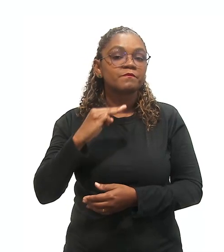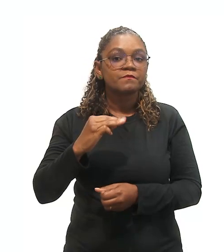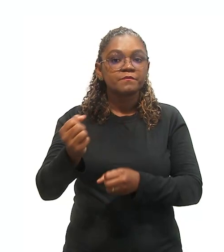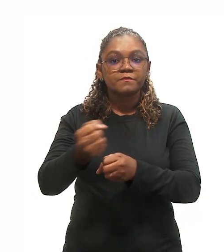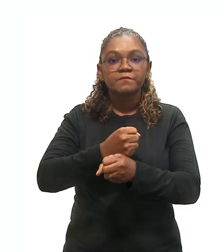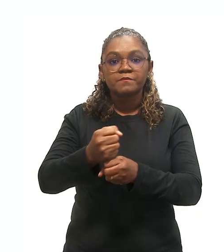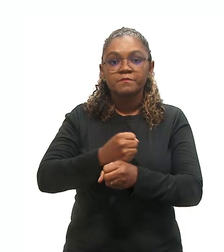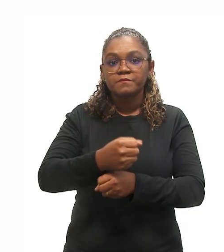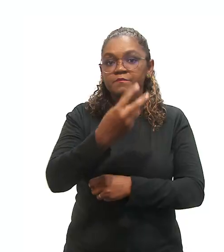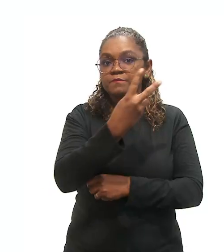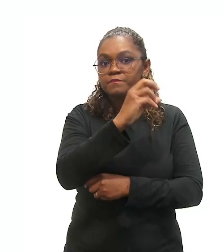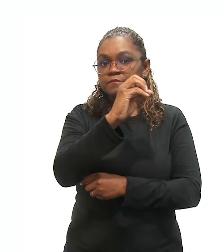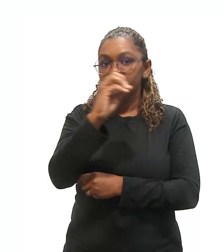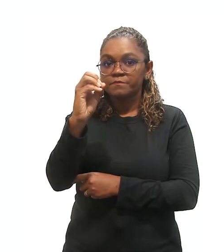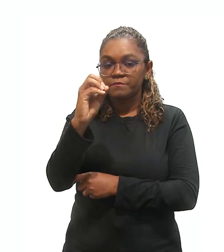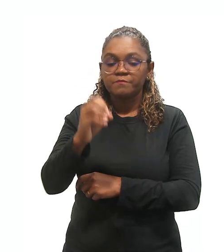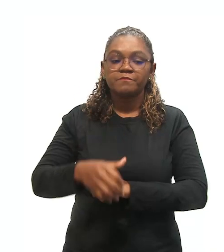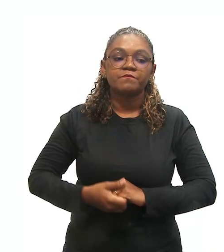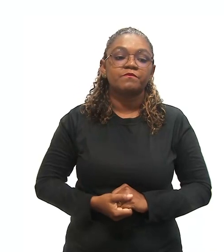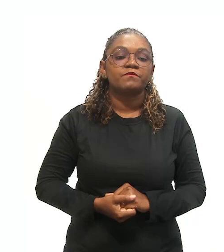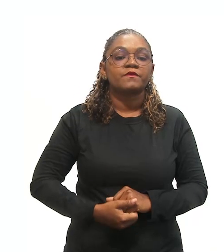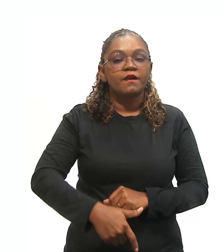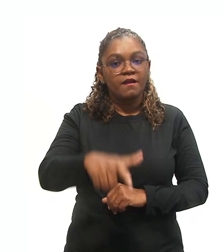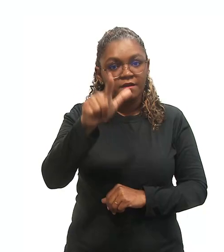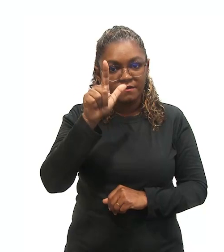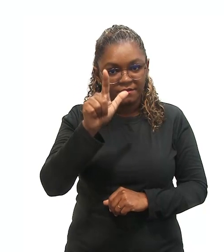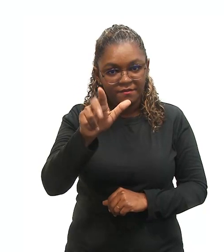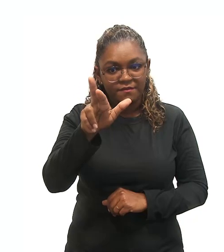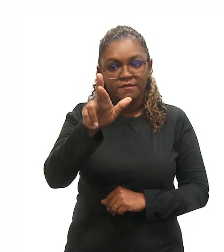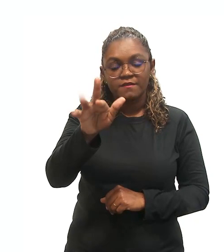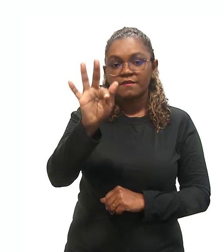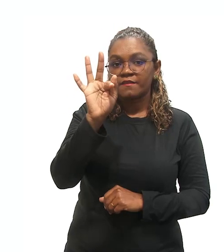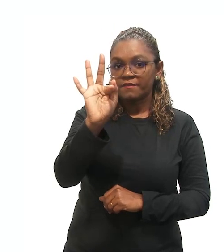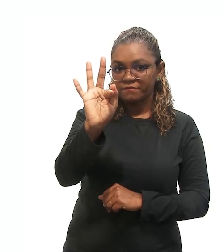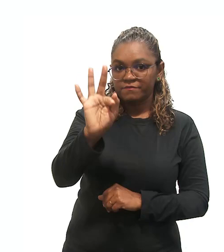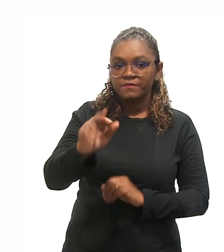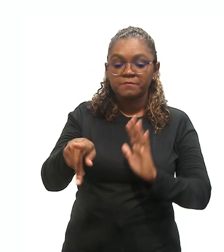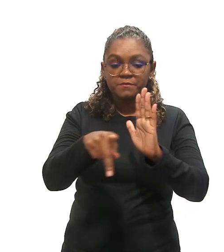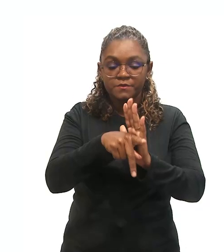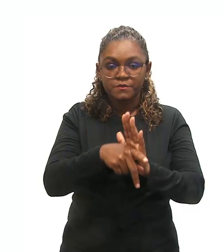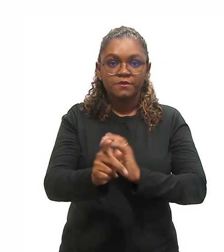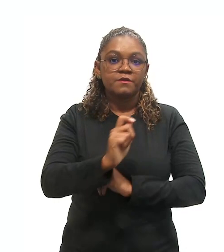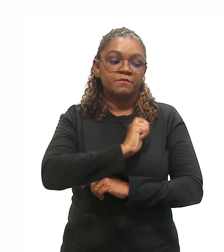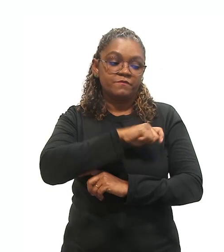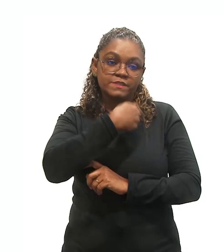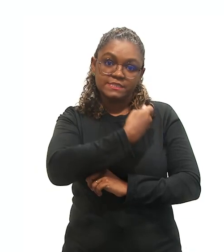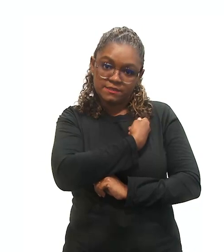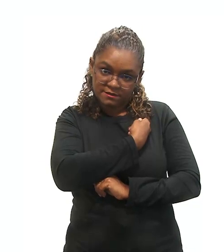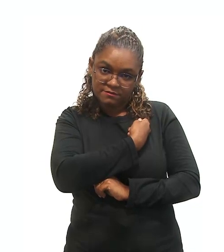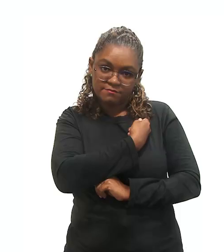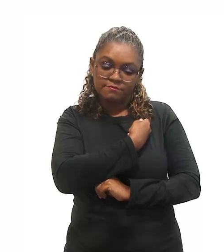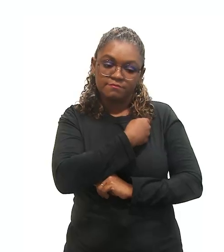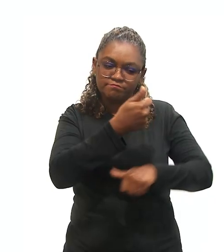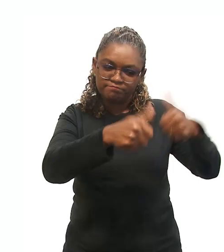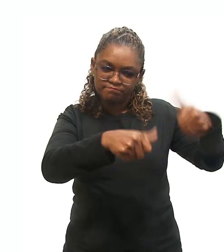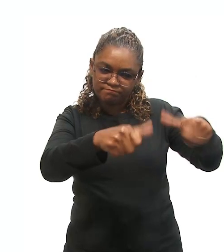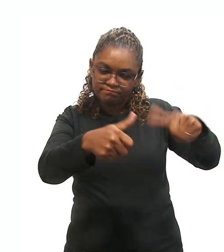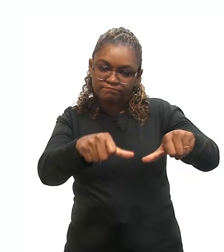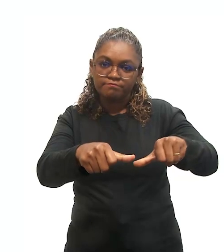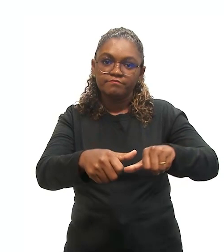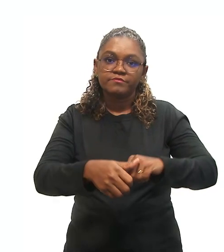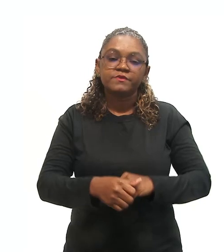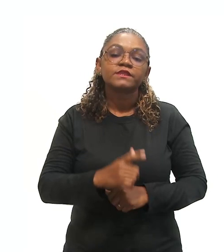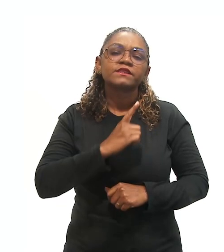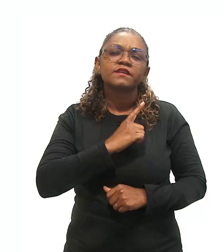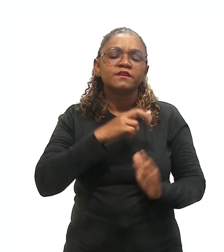a LRF, Lei de Responsabilidade Fiscal. Ela estabelece normas